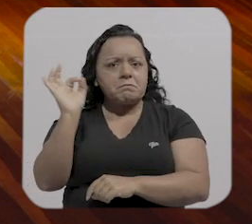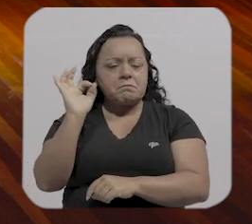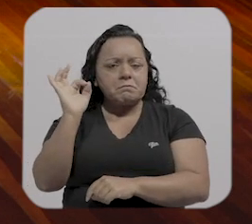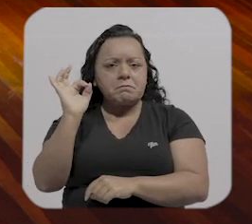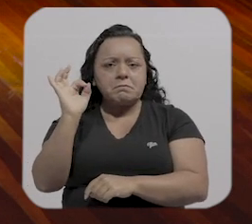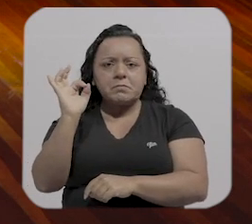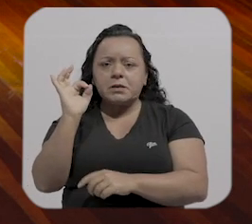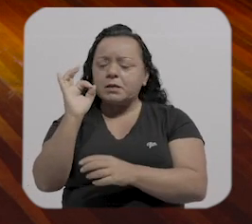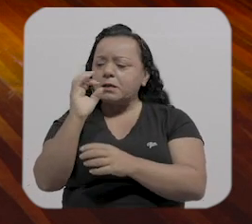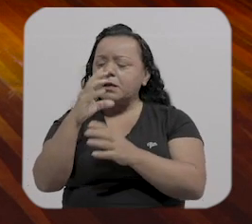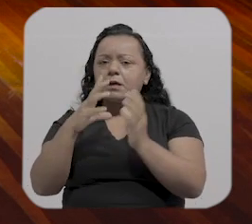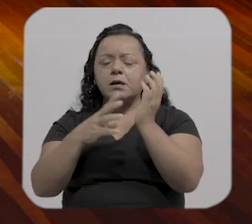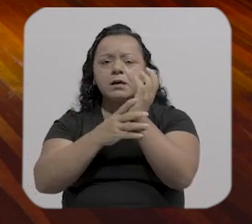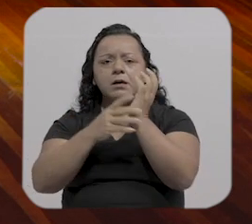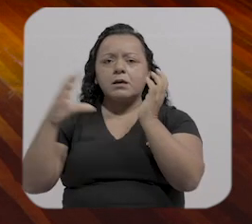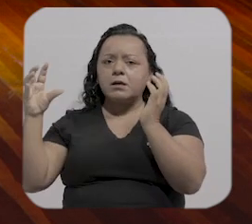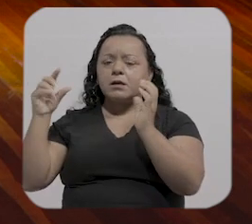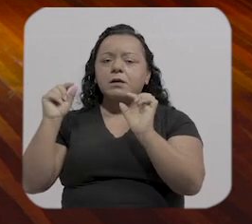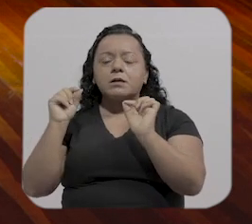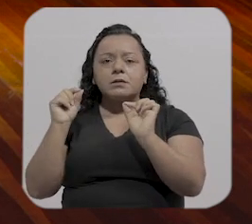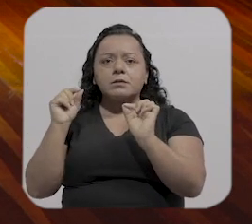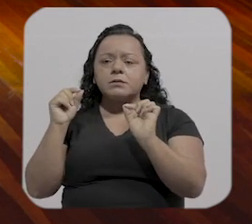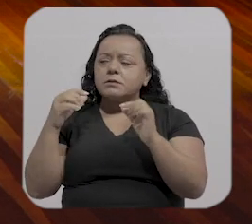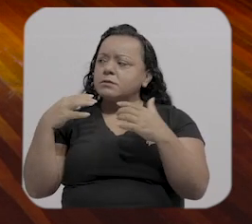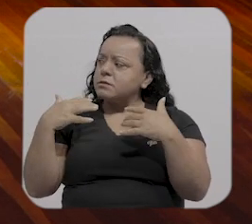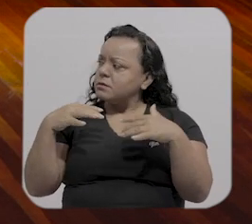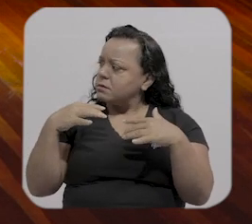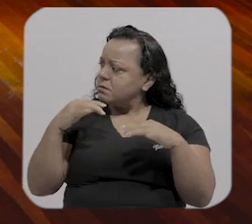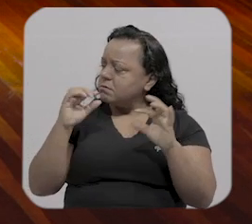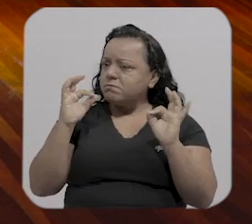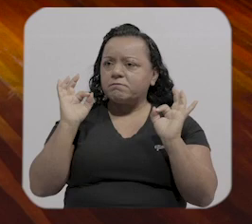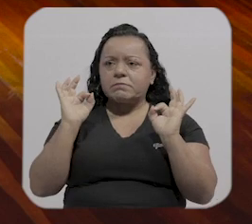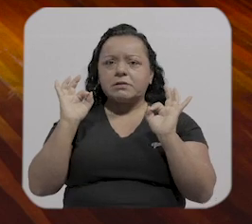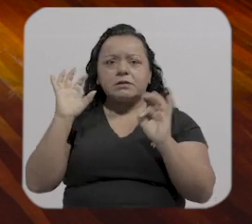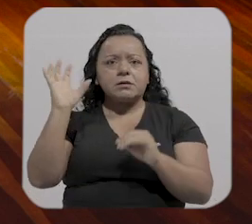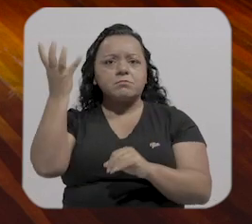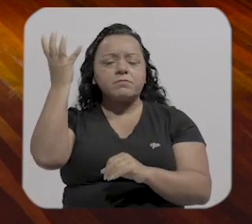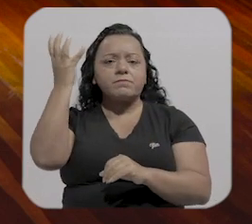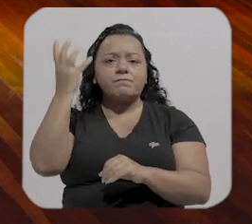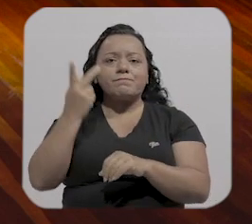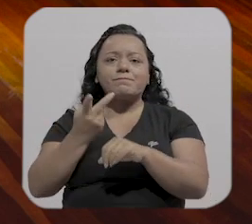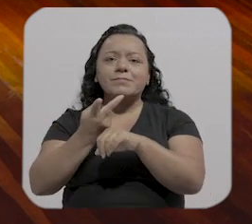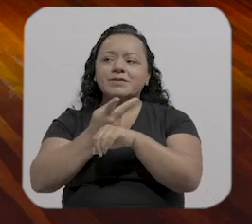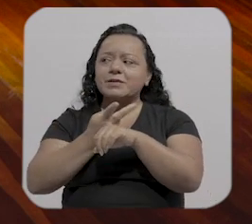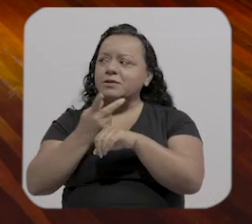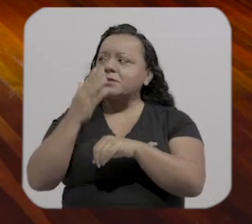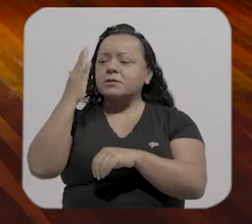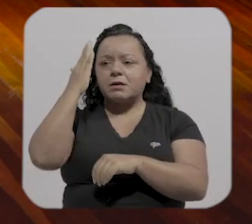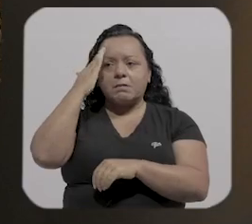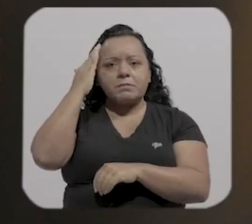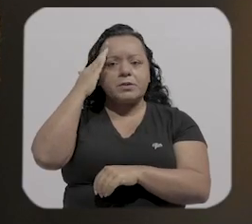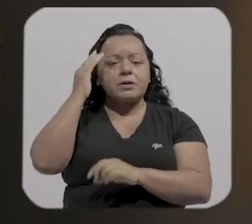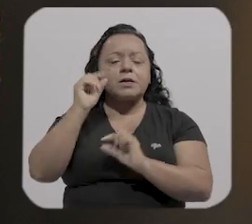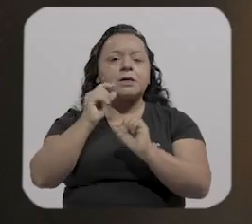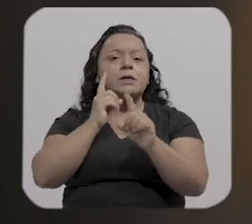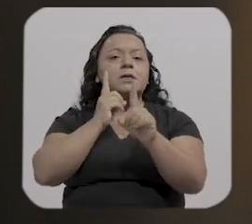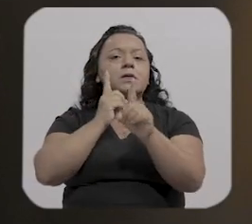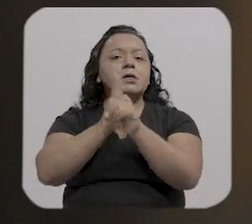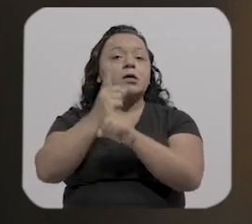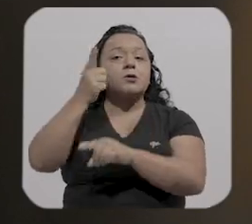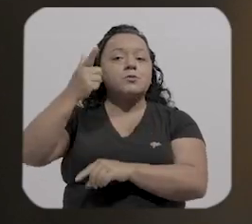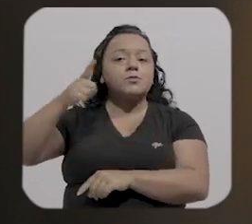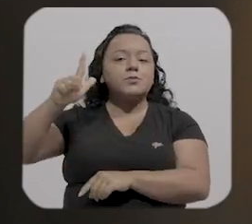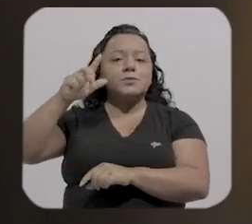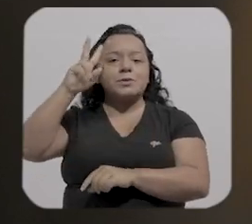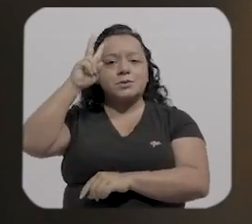ninguém. Soltaram meu pulso. Digo, cara, o que está acontecendo? Eu vou procurar saber. Eu quero saber dessa história.